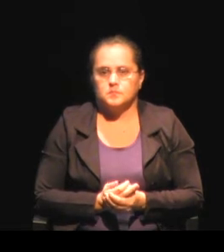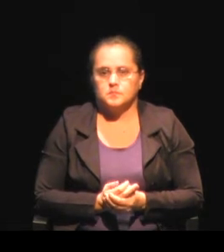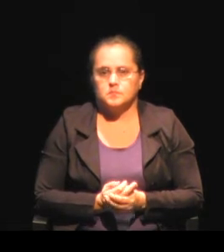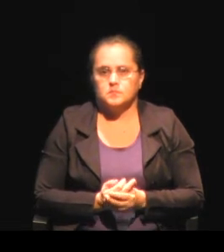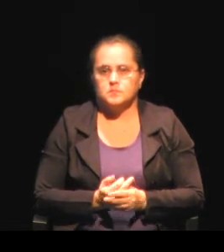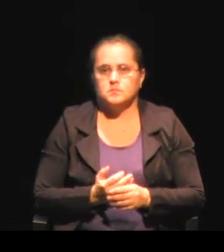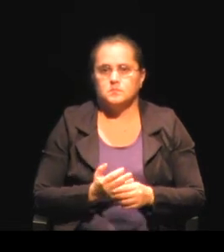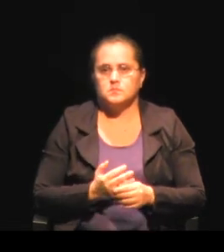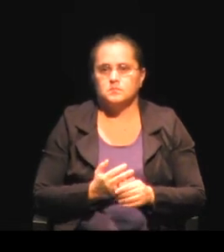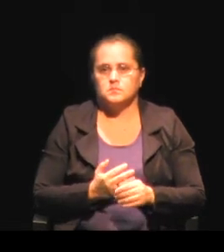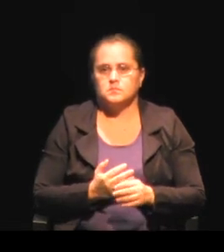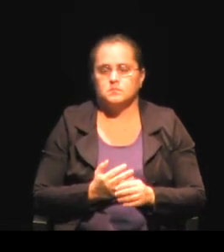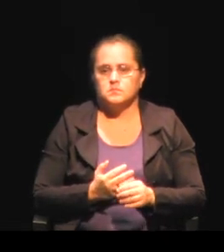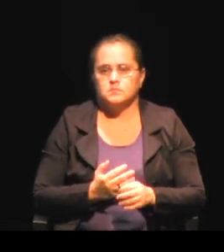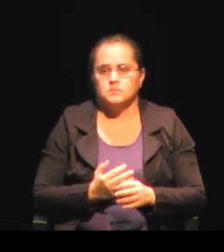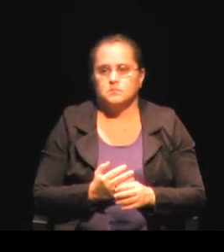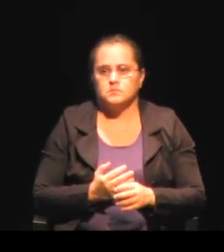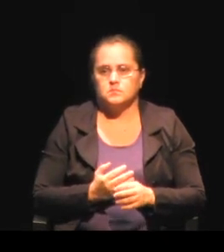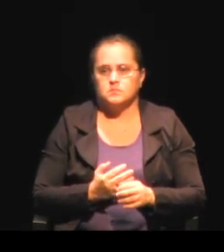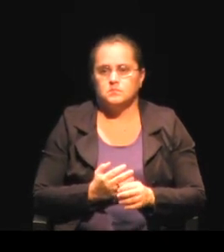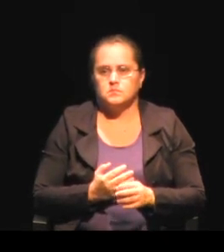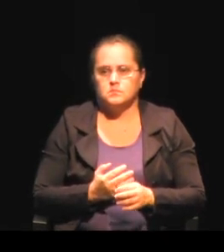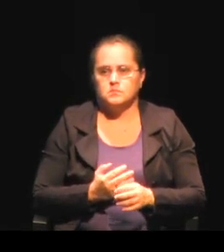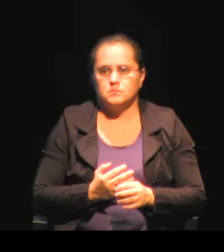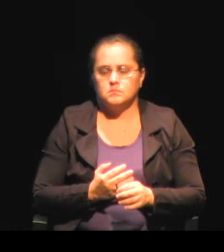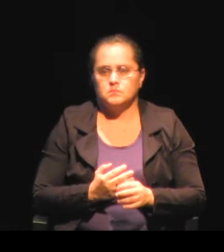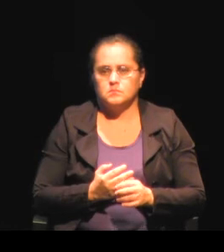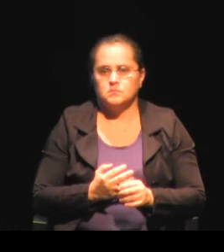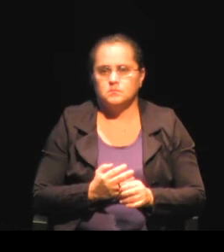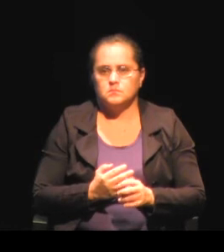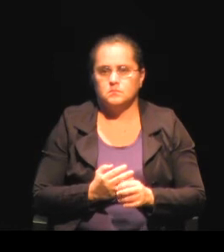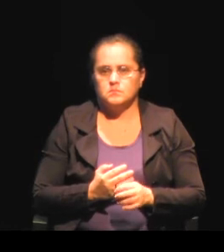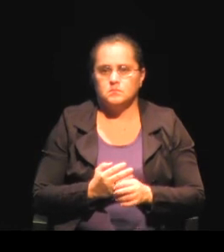Aqui uma vista um pouco de um outro ângulo, né? A gente,